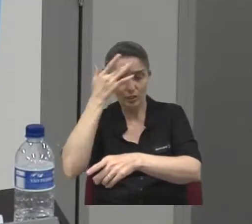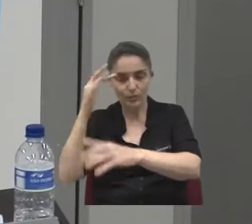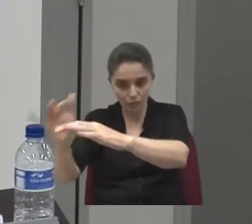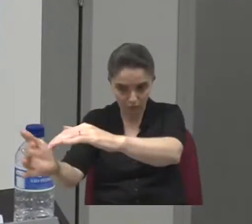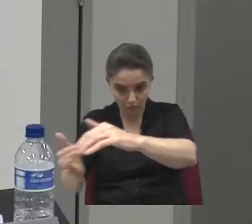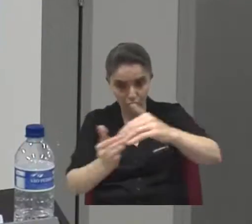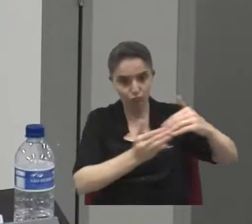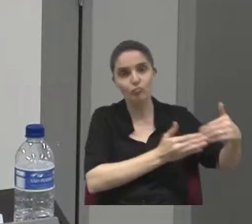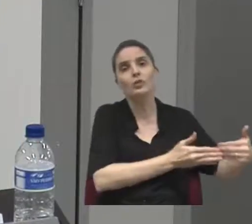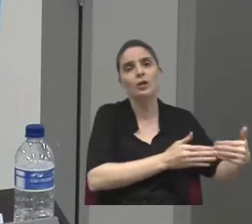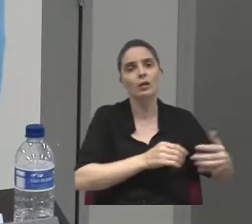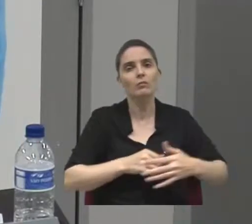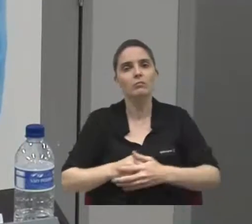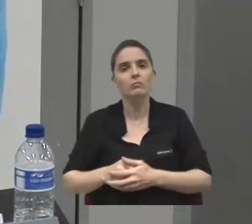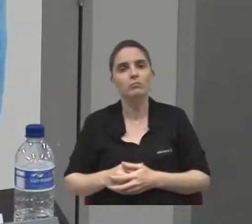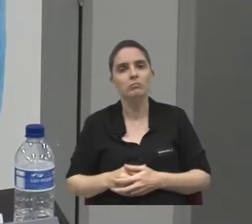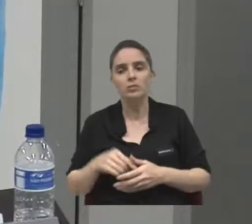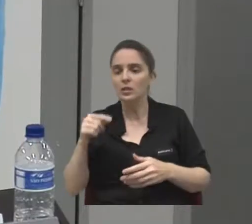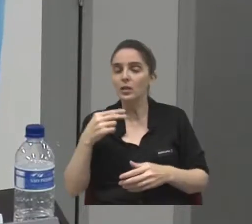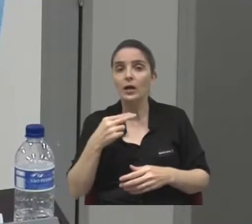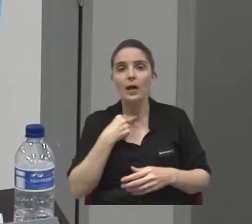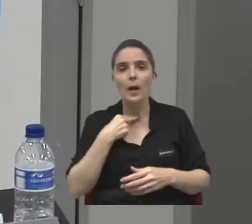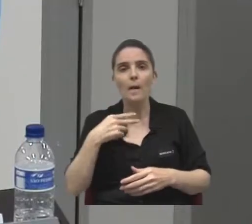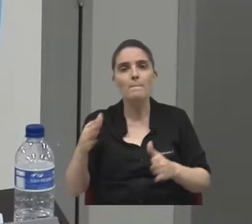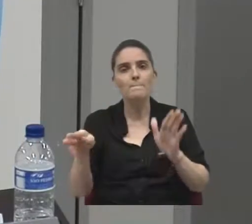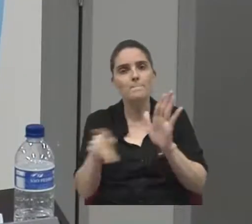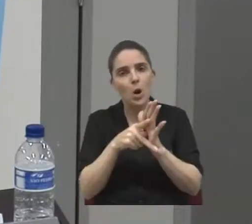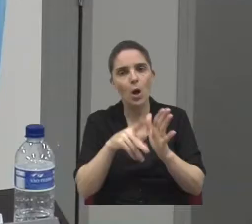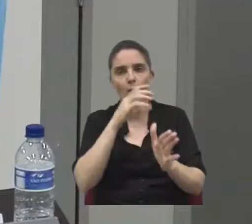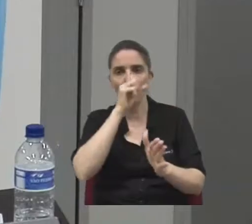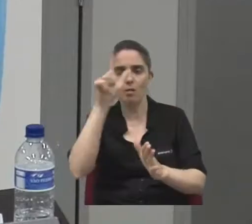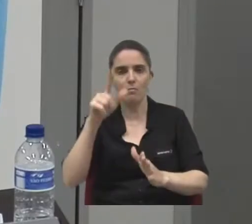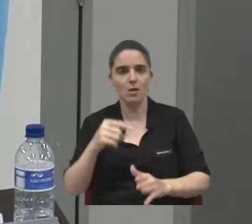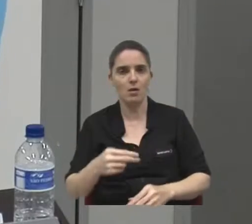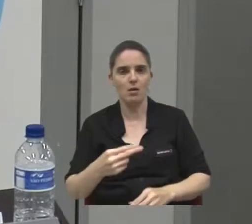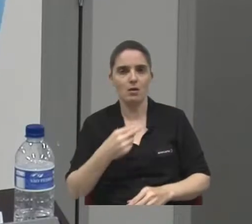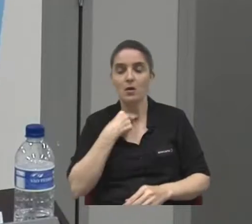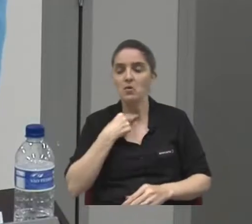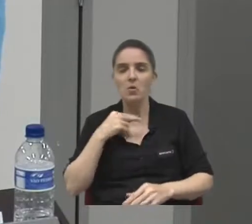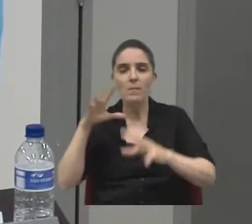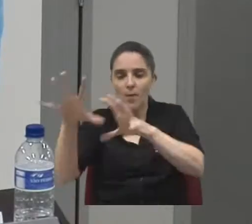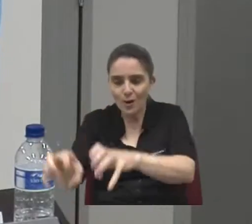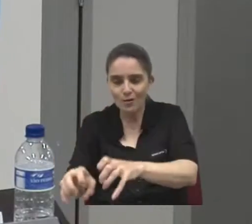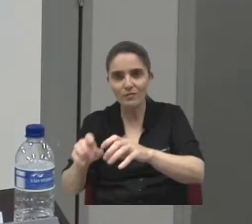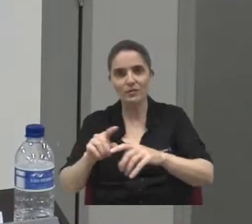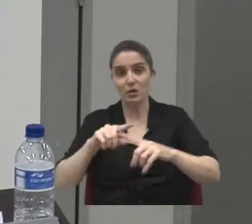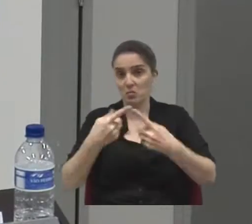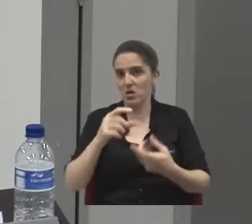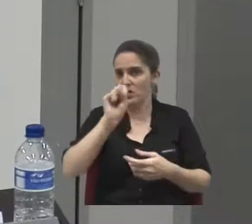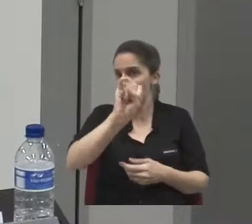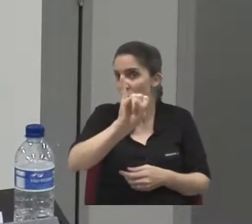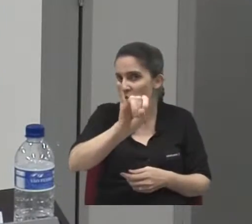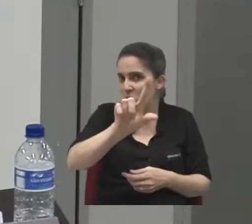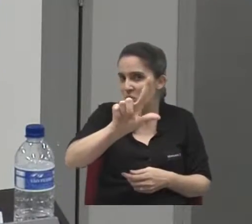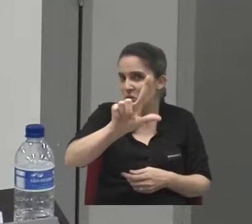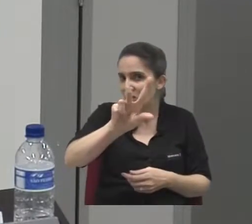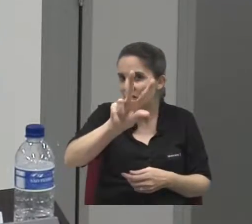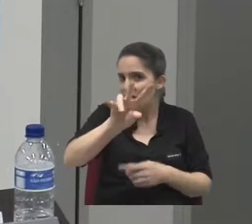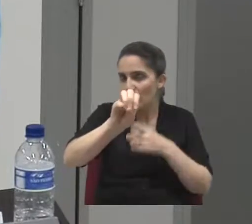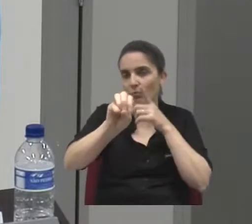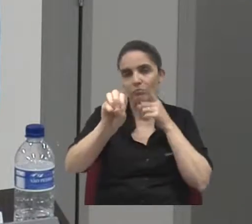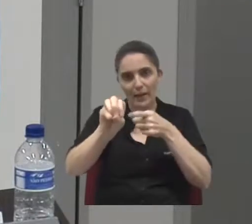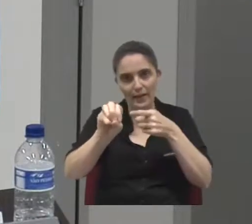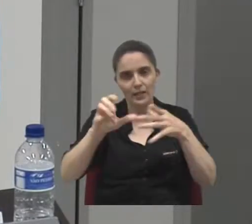não pode ser invadido. Quando foi invadido, era no governo do Silvio. E o Silvio não fez nada na oportunidade